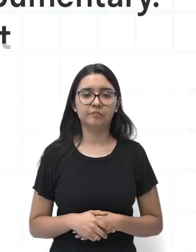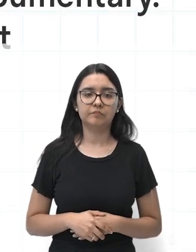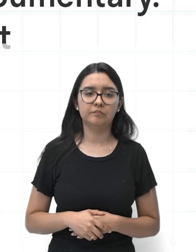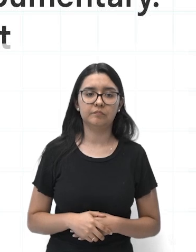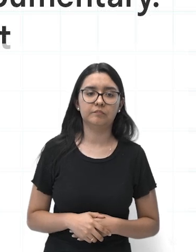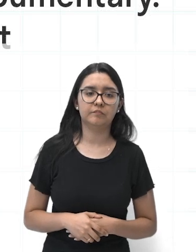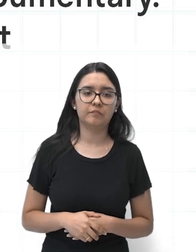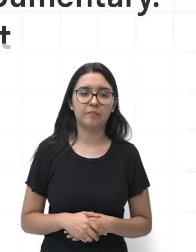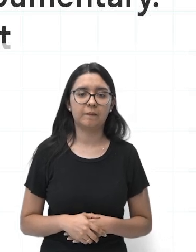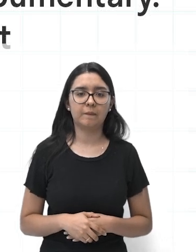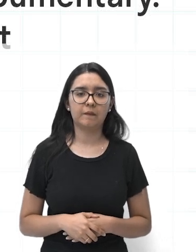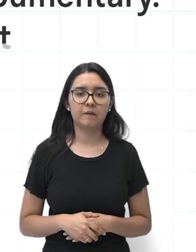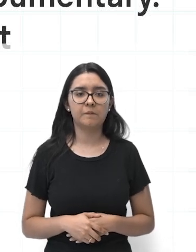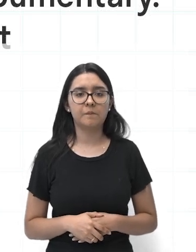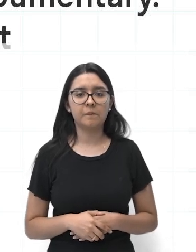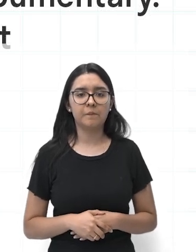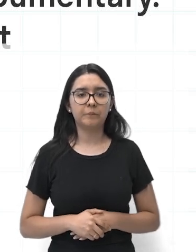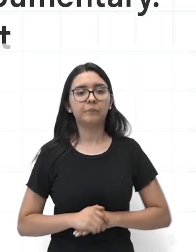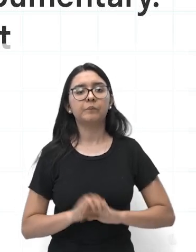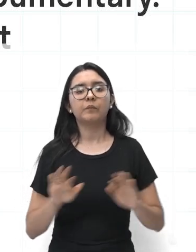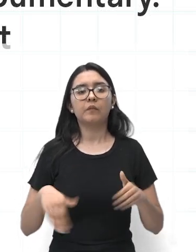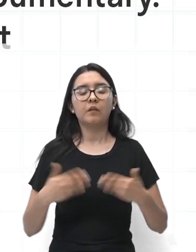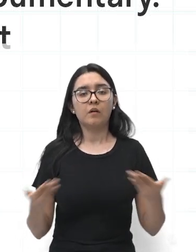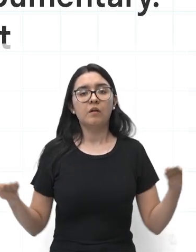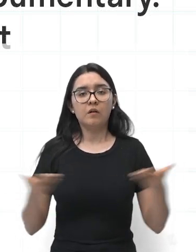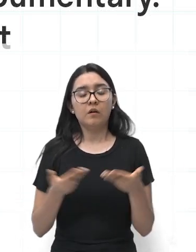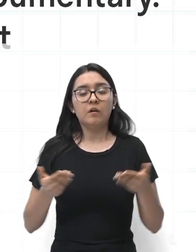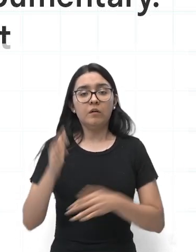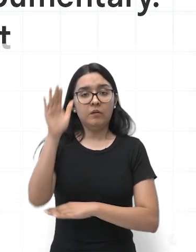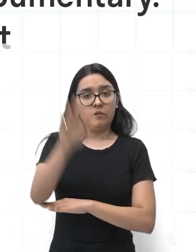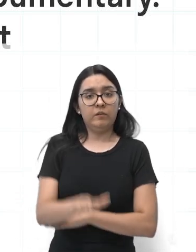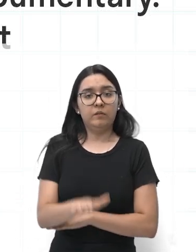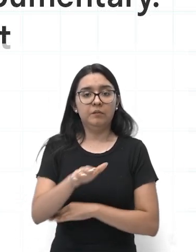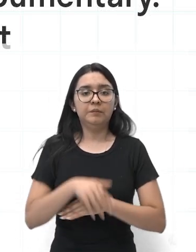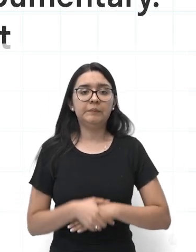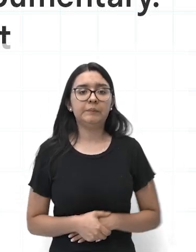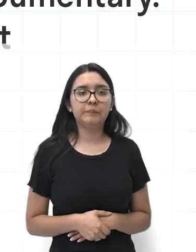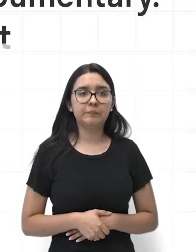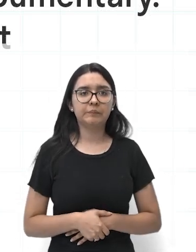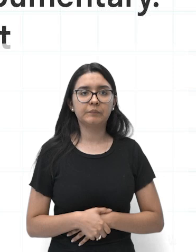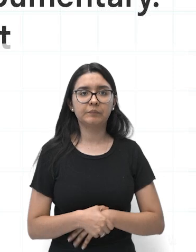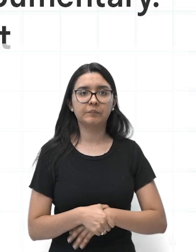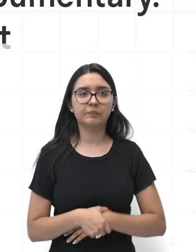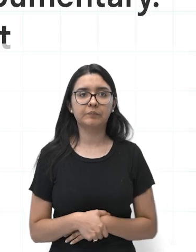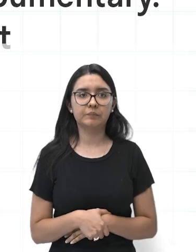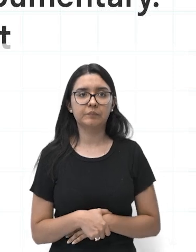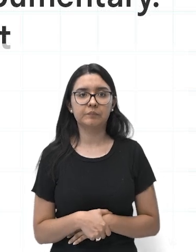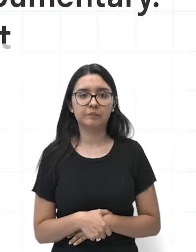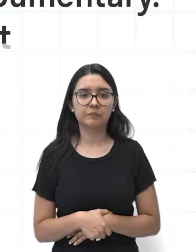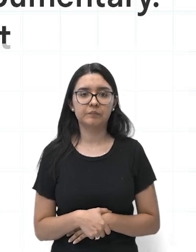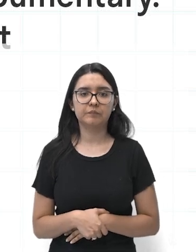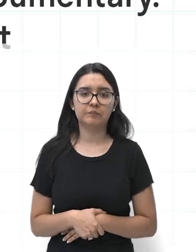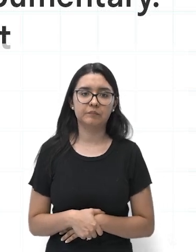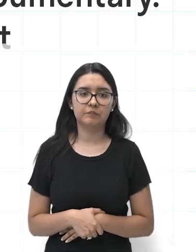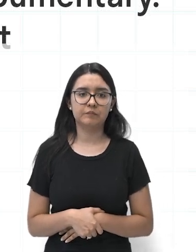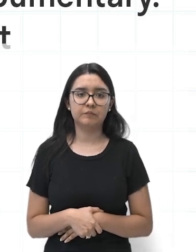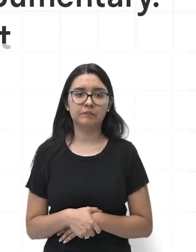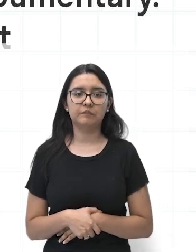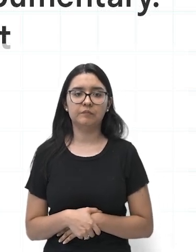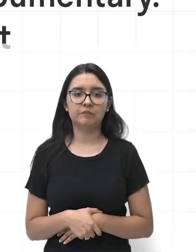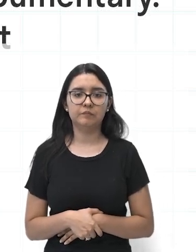eu estou falando da parte da tarde. In the afternoon, I return home and complete